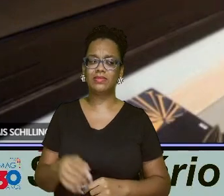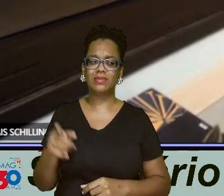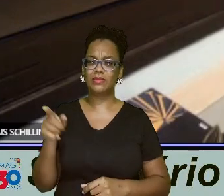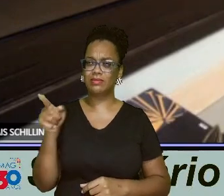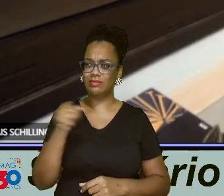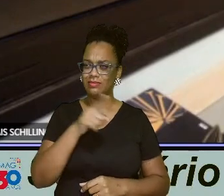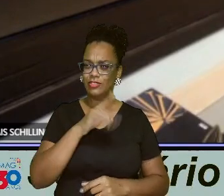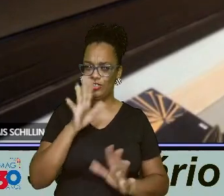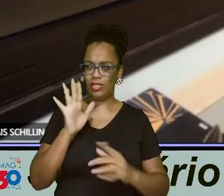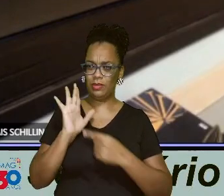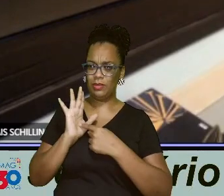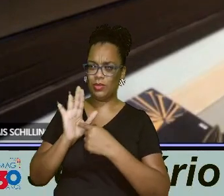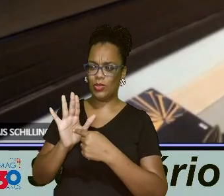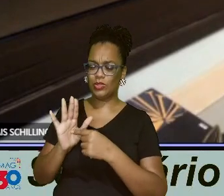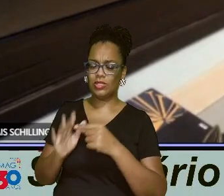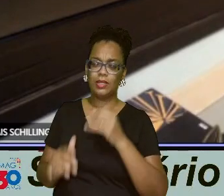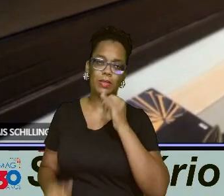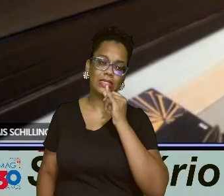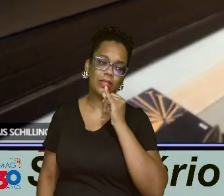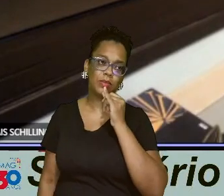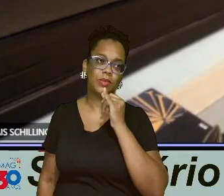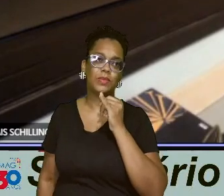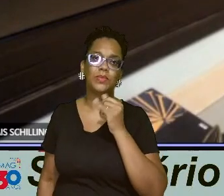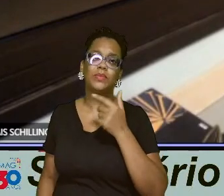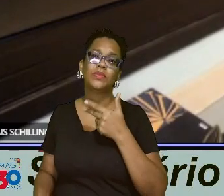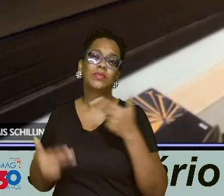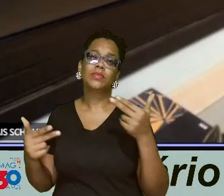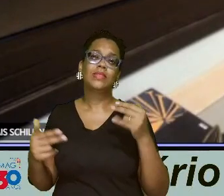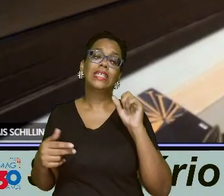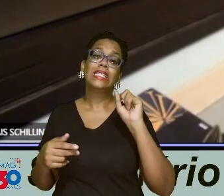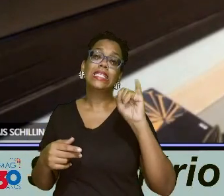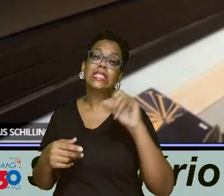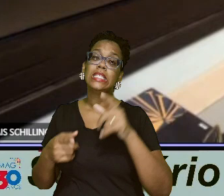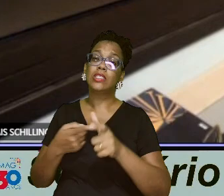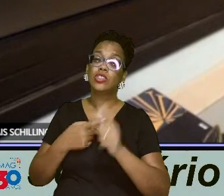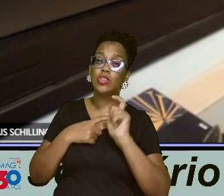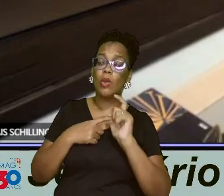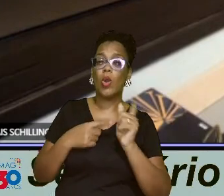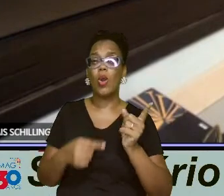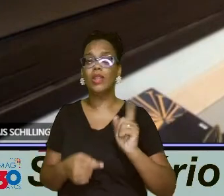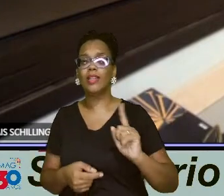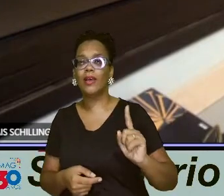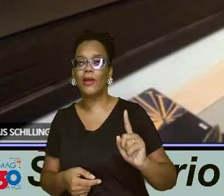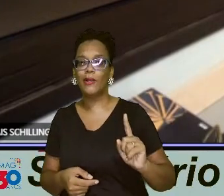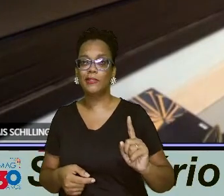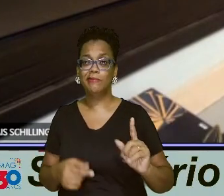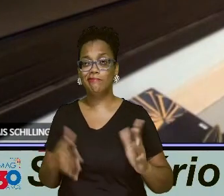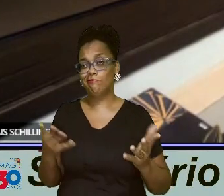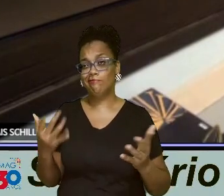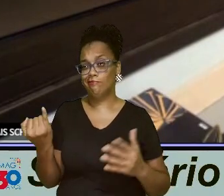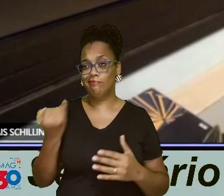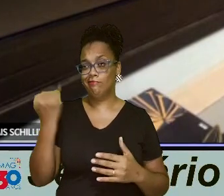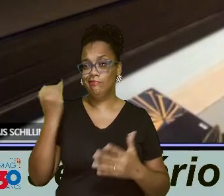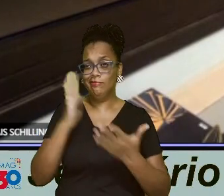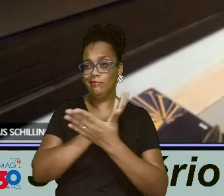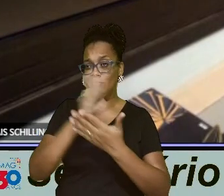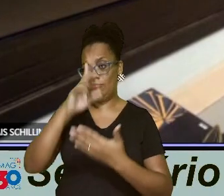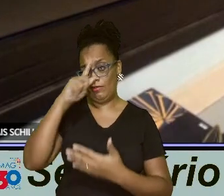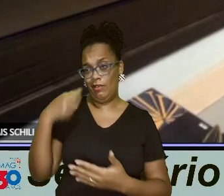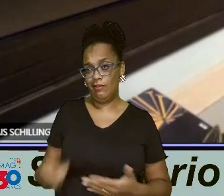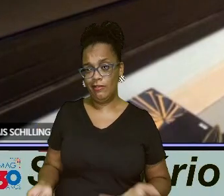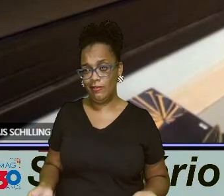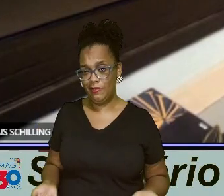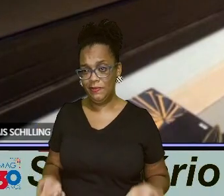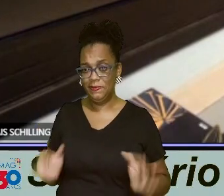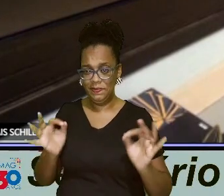Vocês mostraram que, por exemplo, questões como se foi suspenso ou não foi suspenso talvez não tenha sido tão importante em algumas decisões,